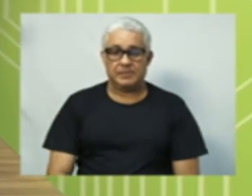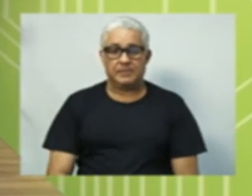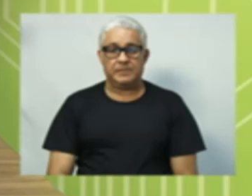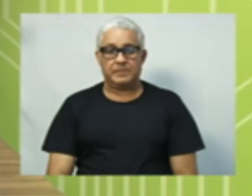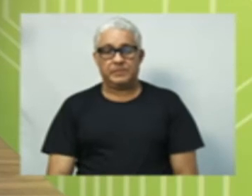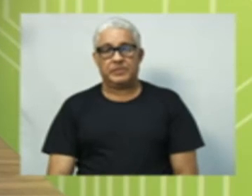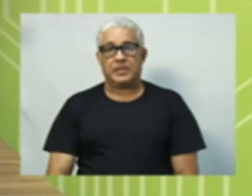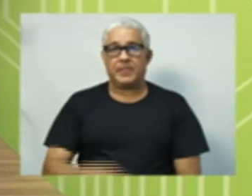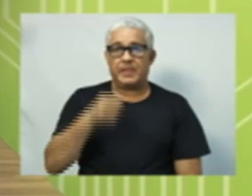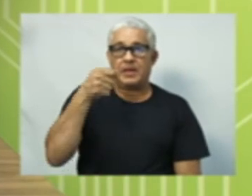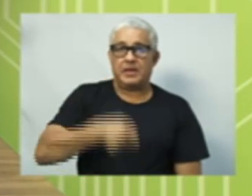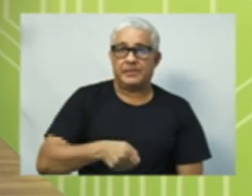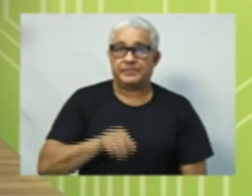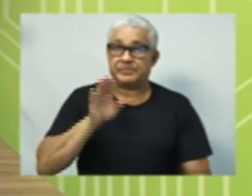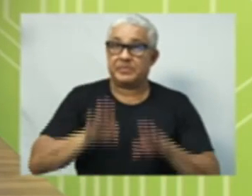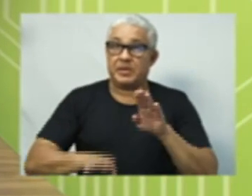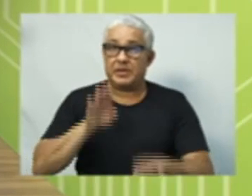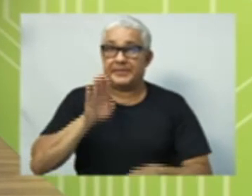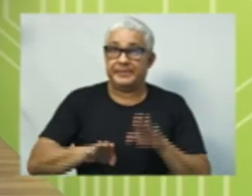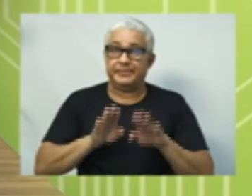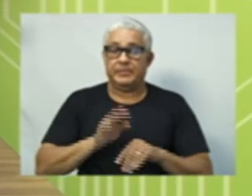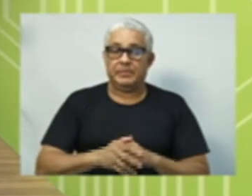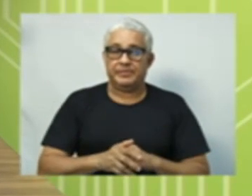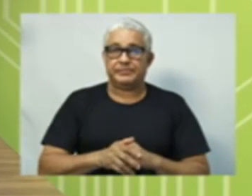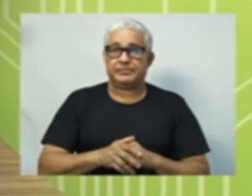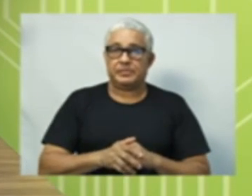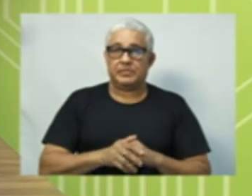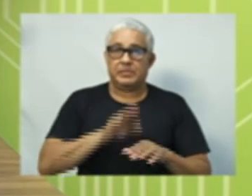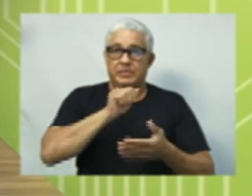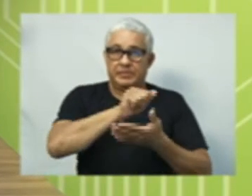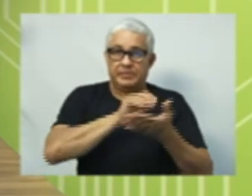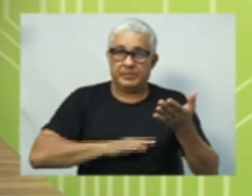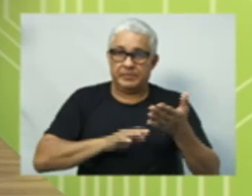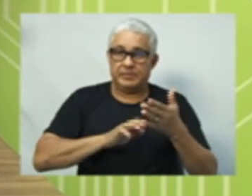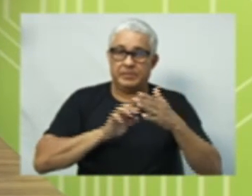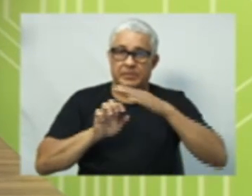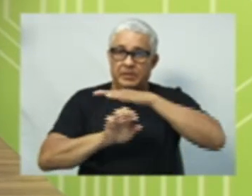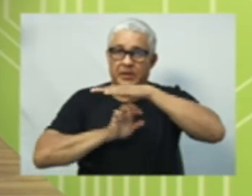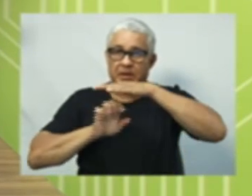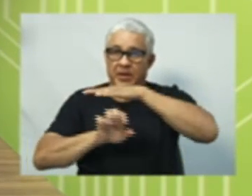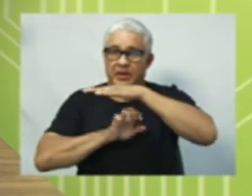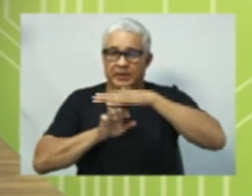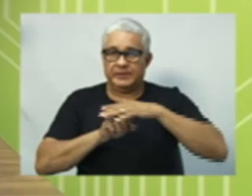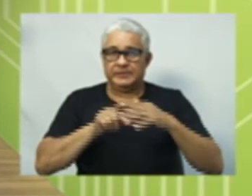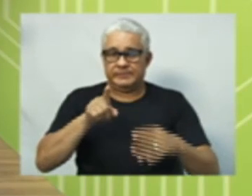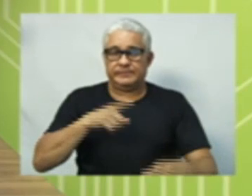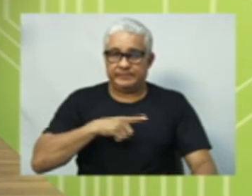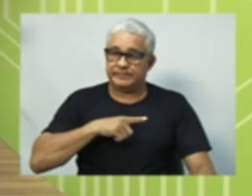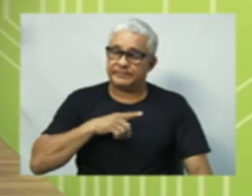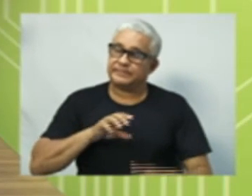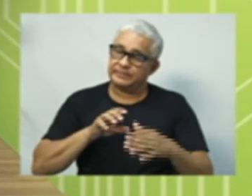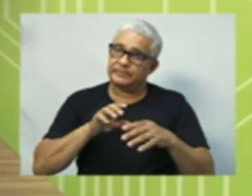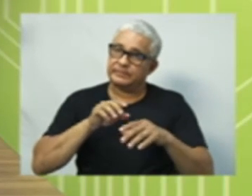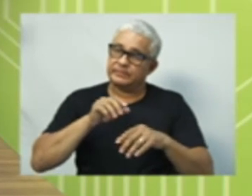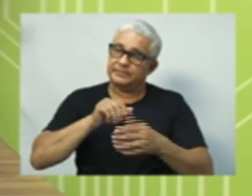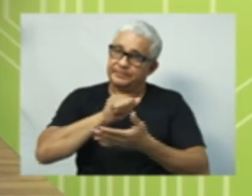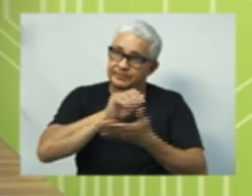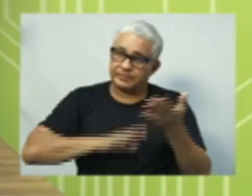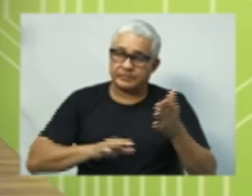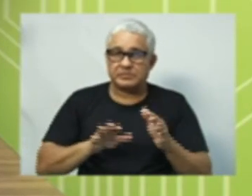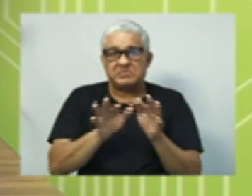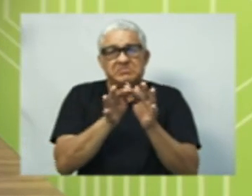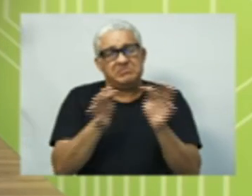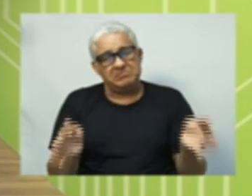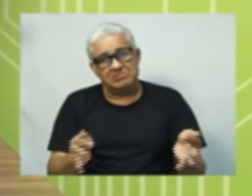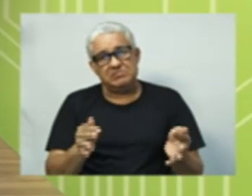é cobrado de acordo com a atividade da empresa. E você tem uma atividade de comércio